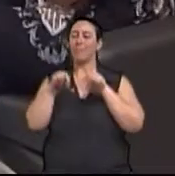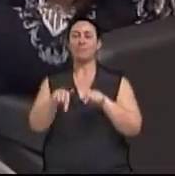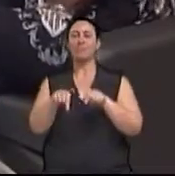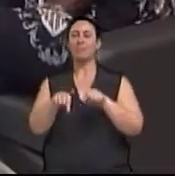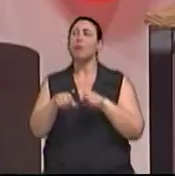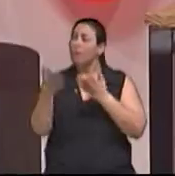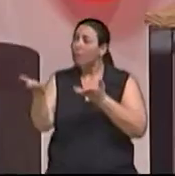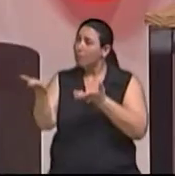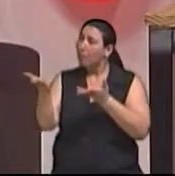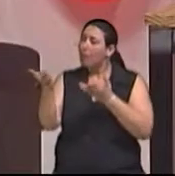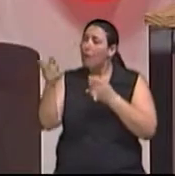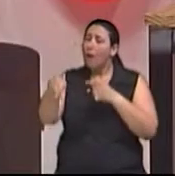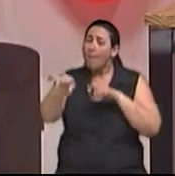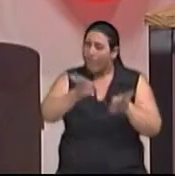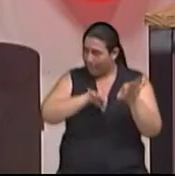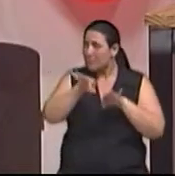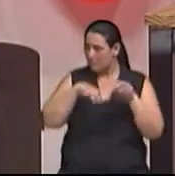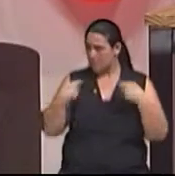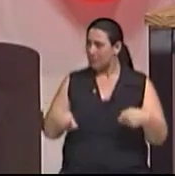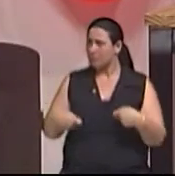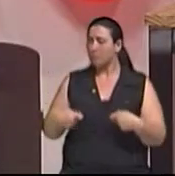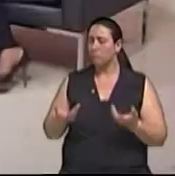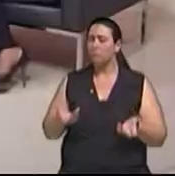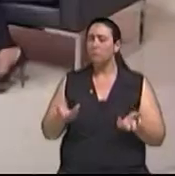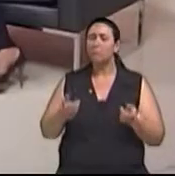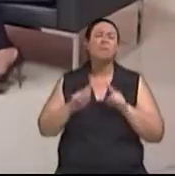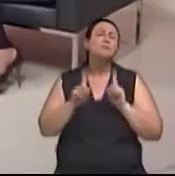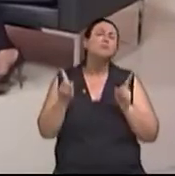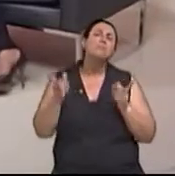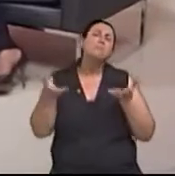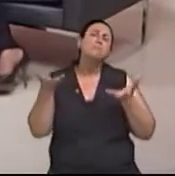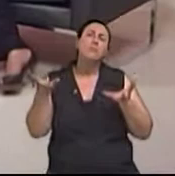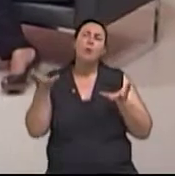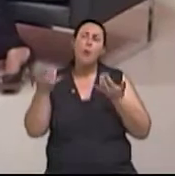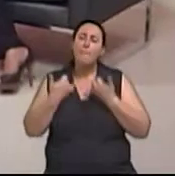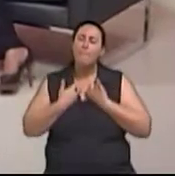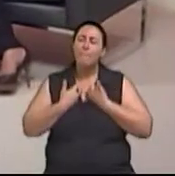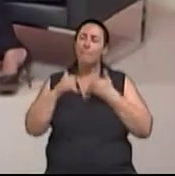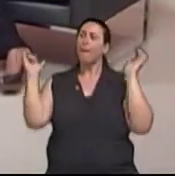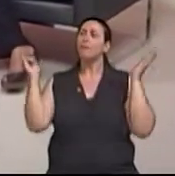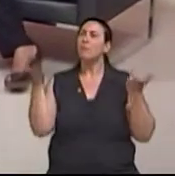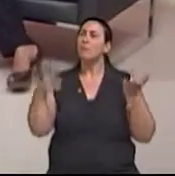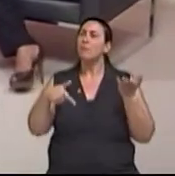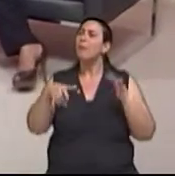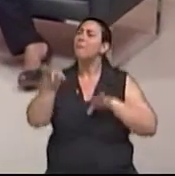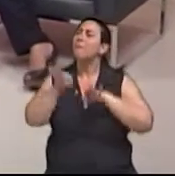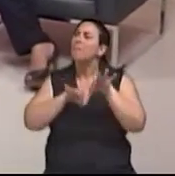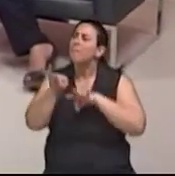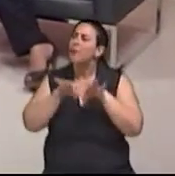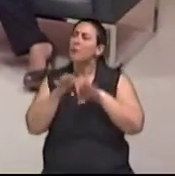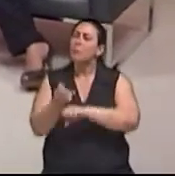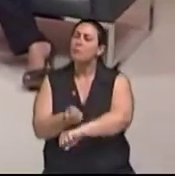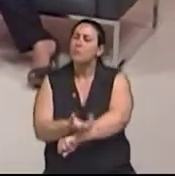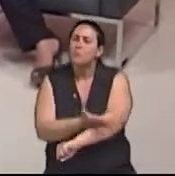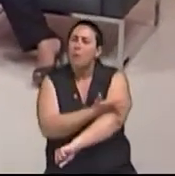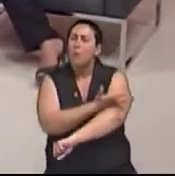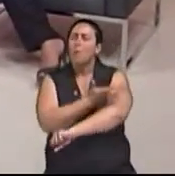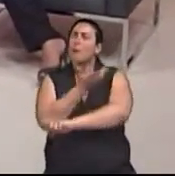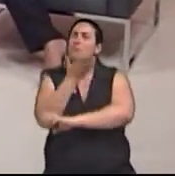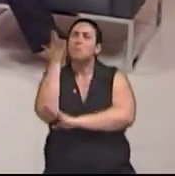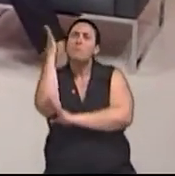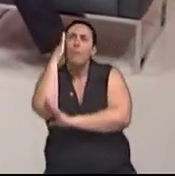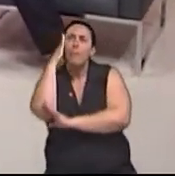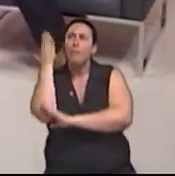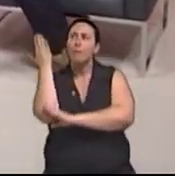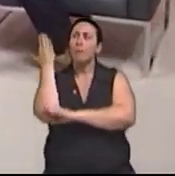é isso essa preparação é necessária né mas esse Impacto esse preparo emocional para saber né